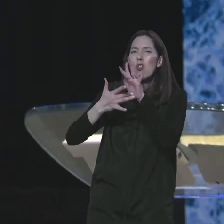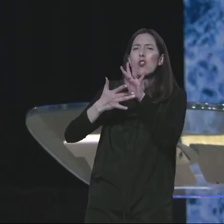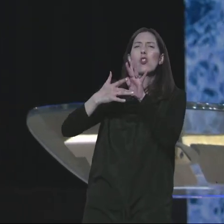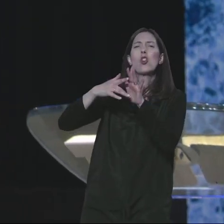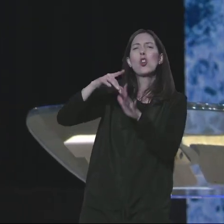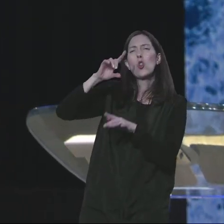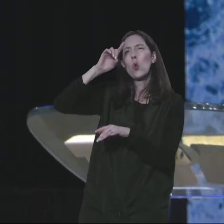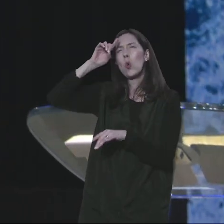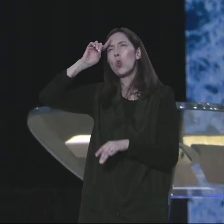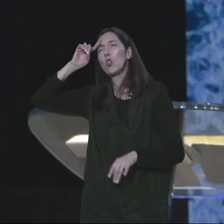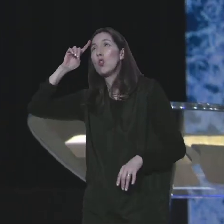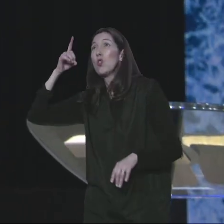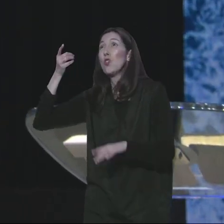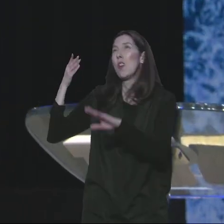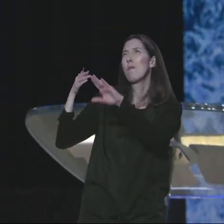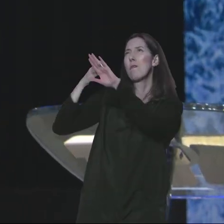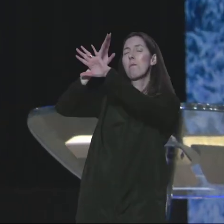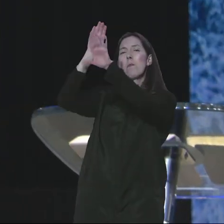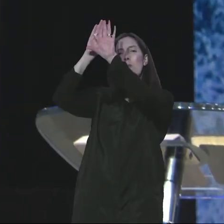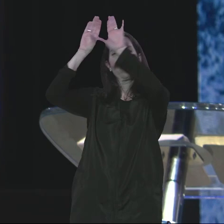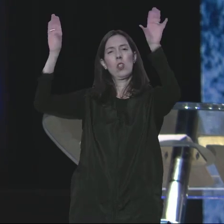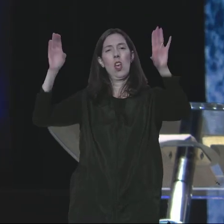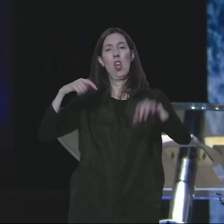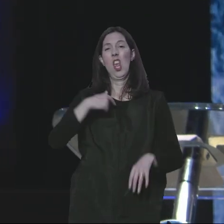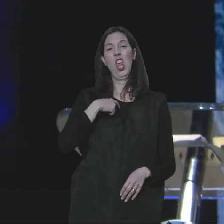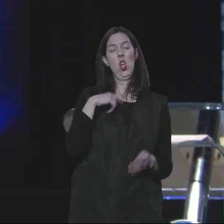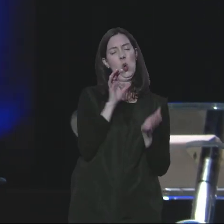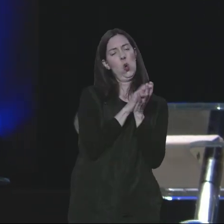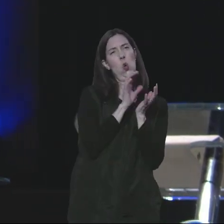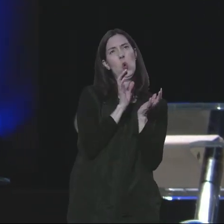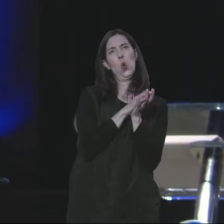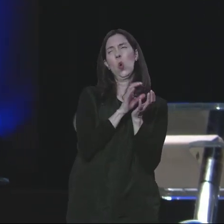dia eu não vou levar para Jesus uma coleção de conchas.